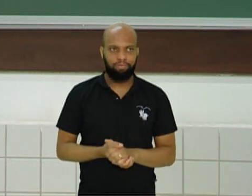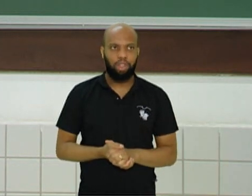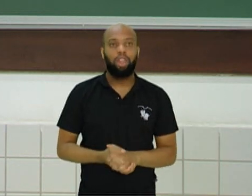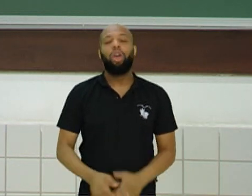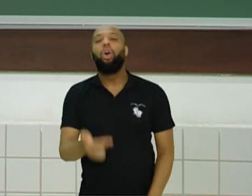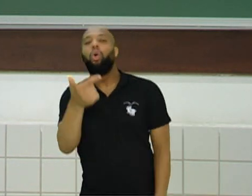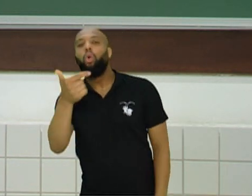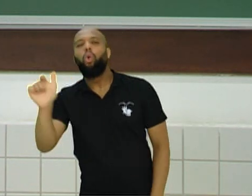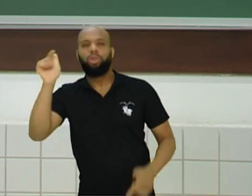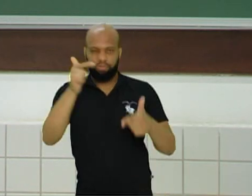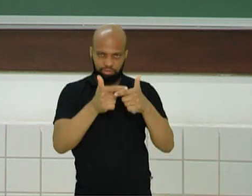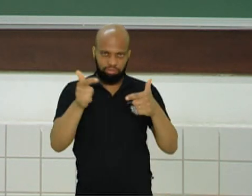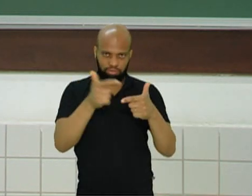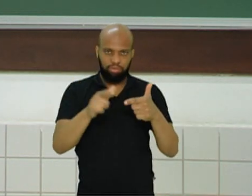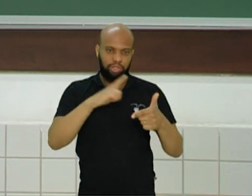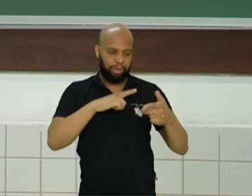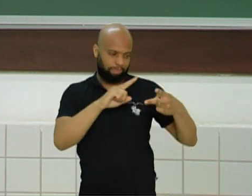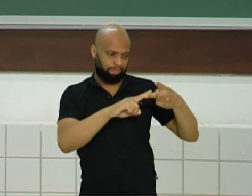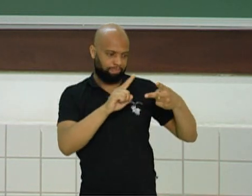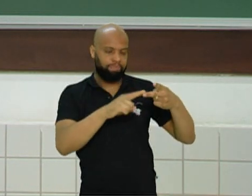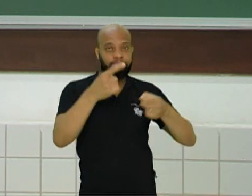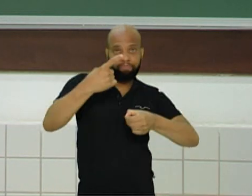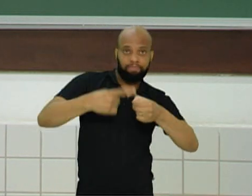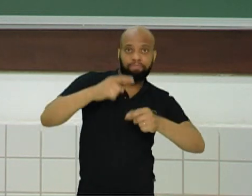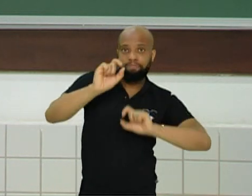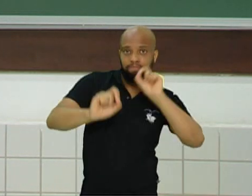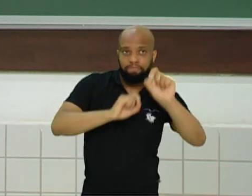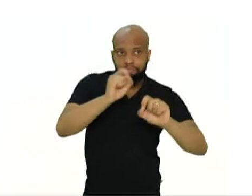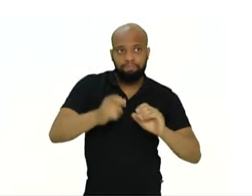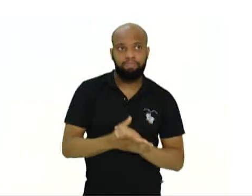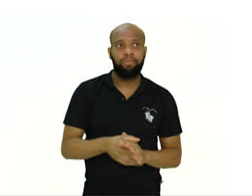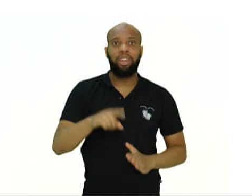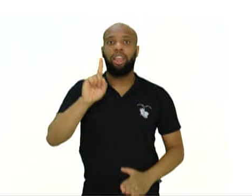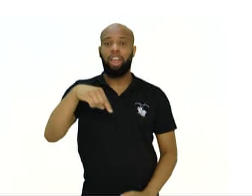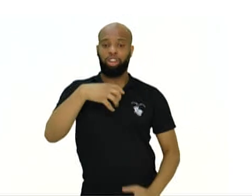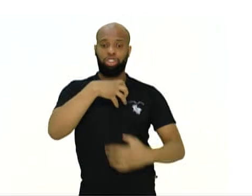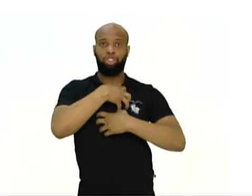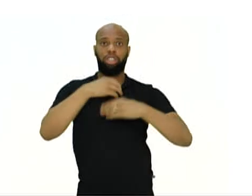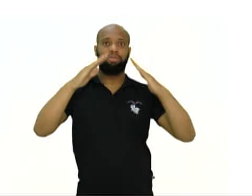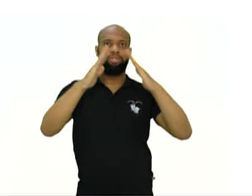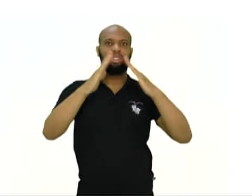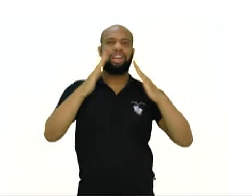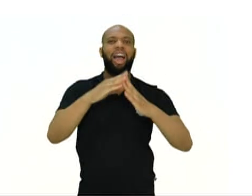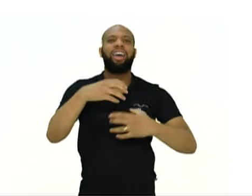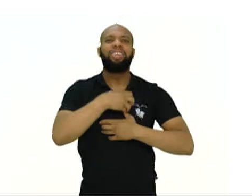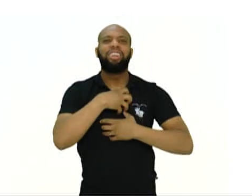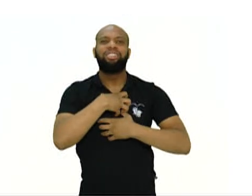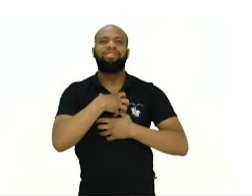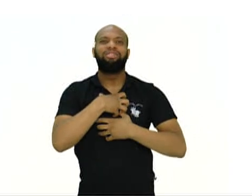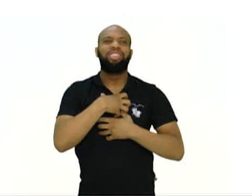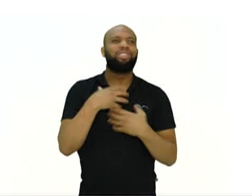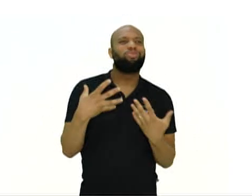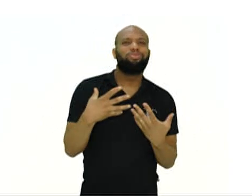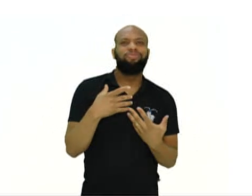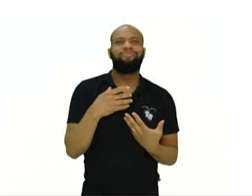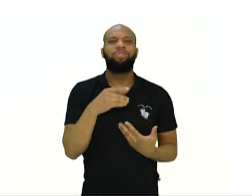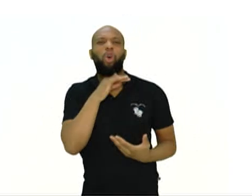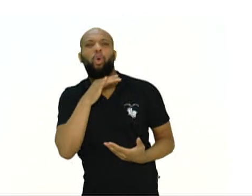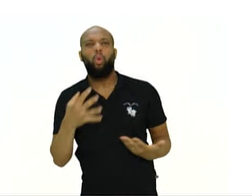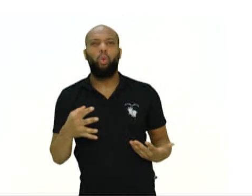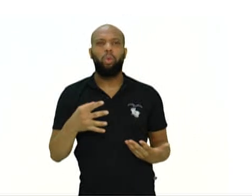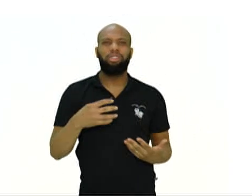Outro problema que nós temos aí na cidade é a questão das moradias precárias, os